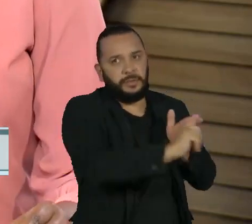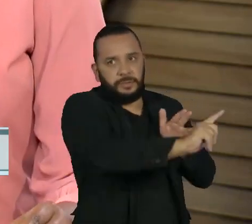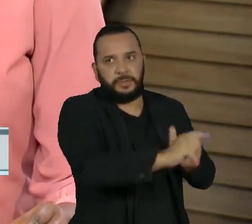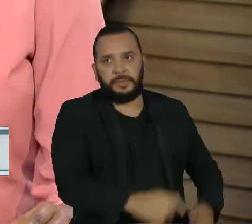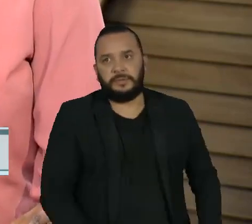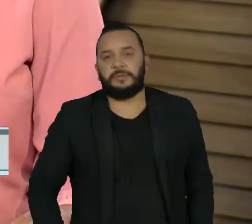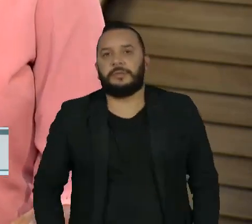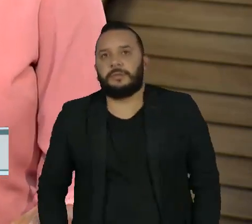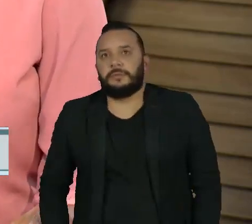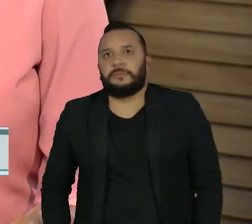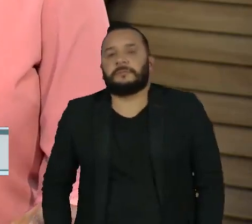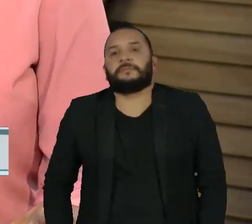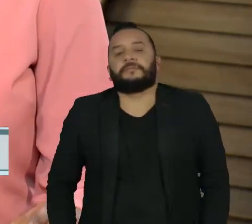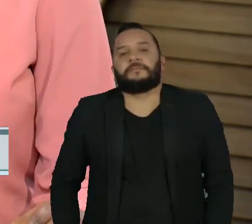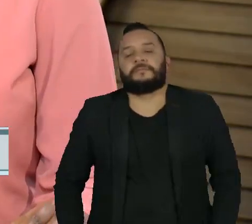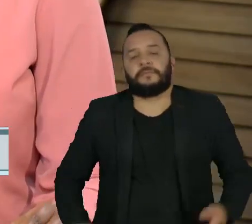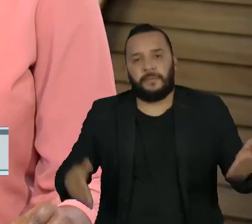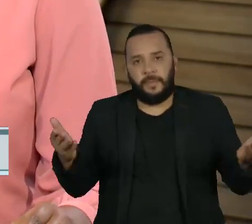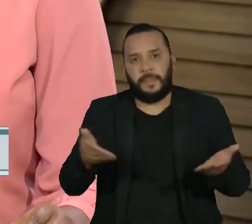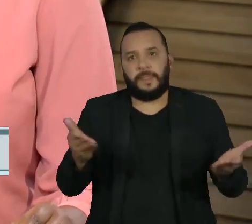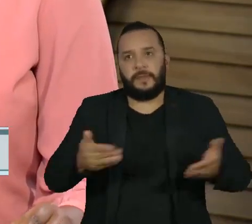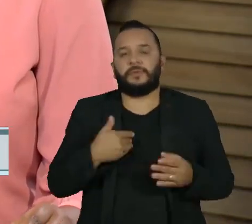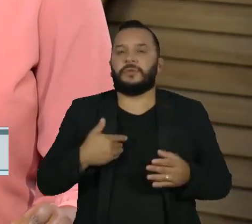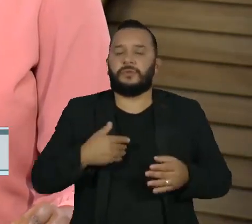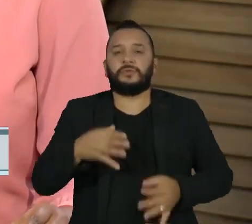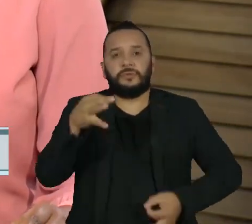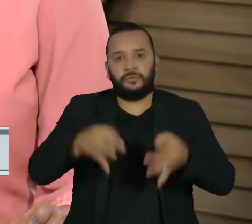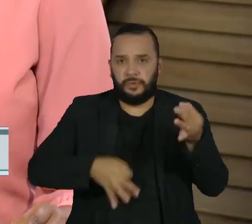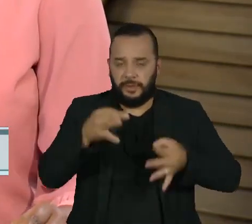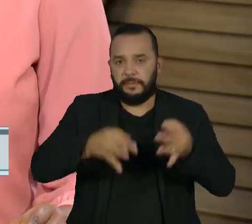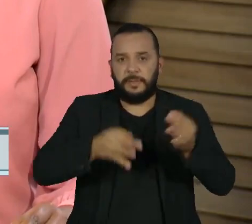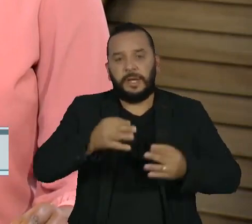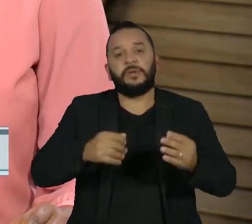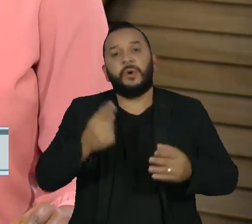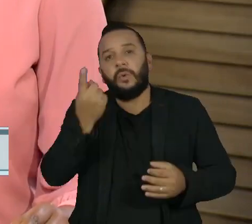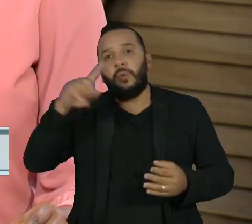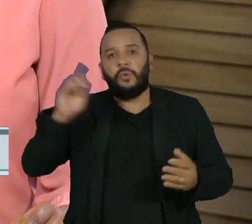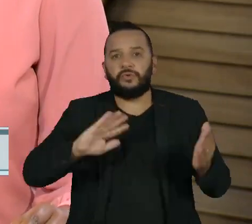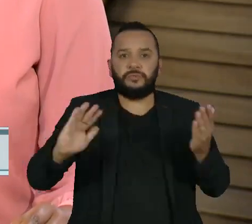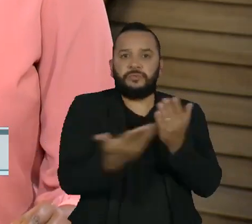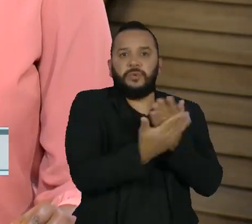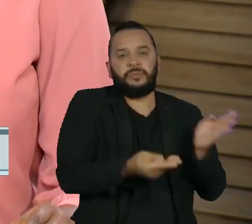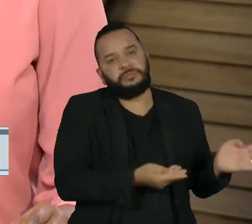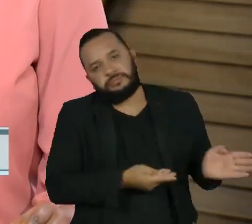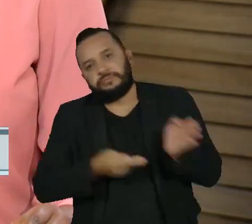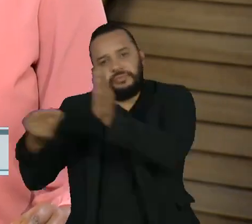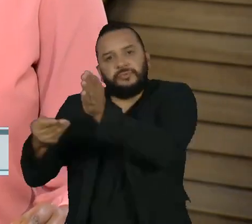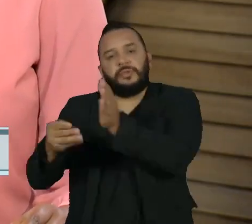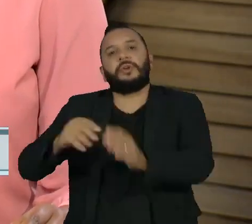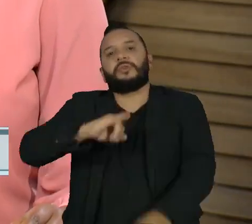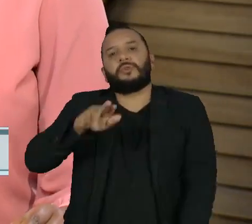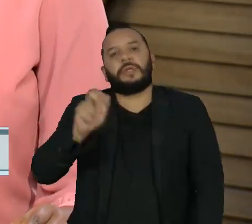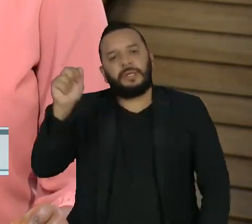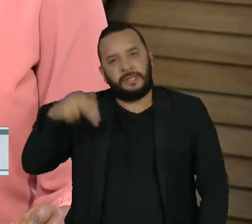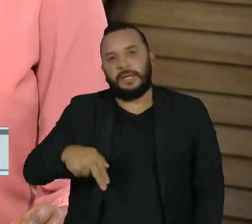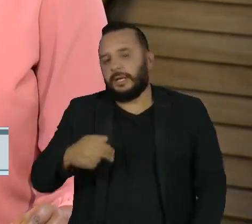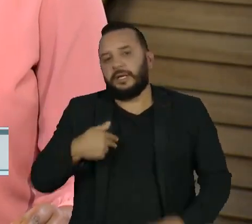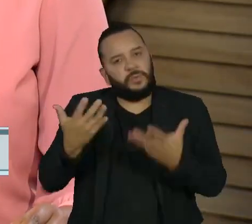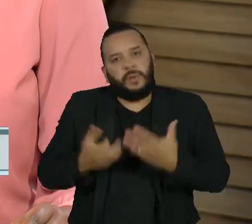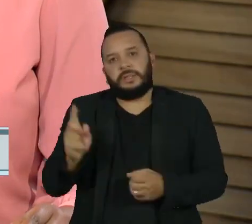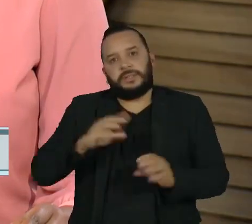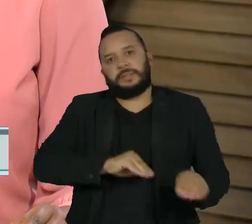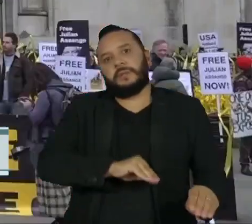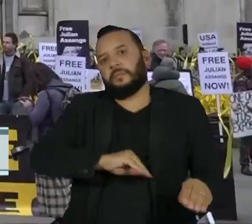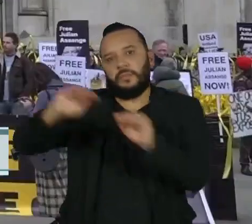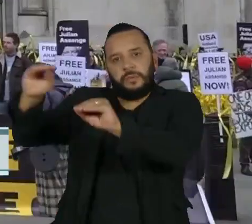Começou hoje o julgamento do último recurso do jornalista Julian Assange, fundador do WikiLeaks, contra a extradição para os Estados